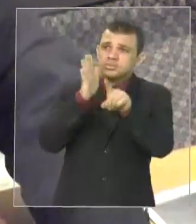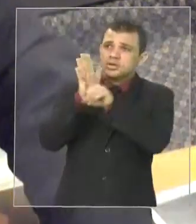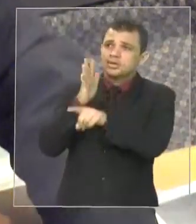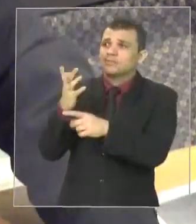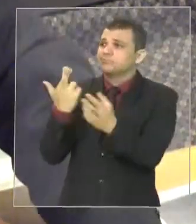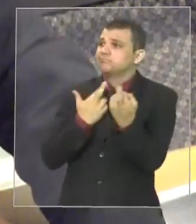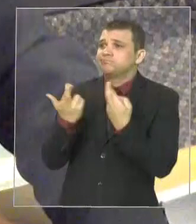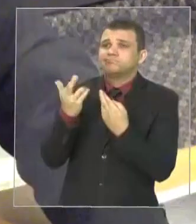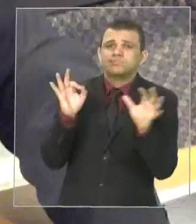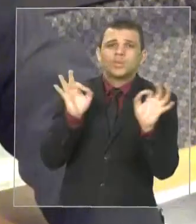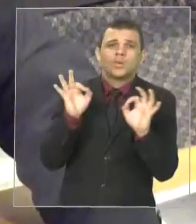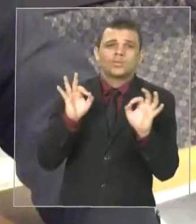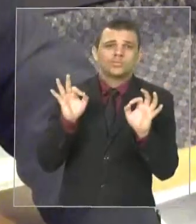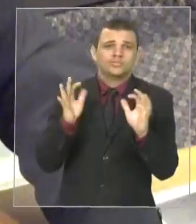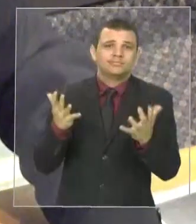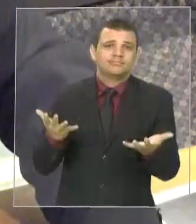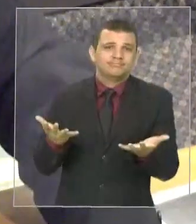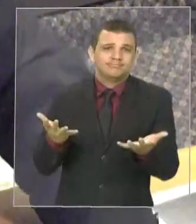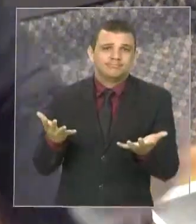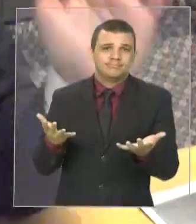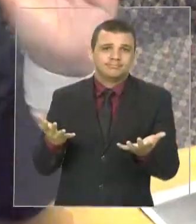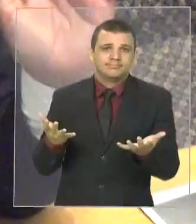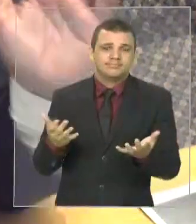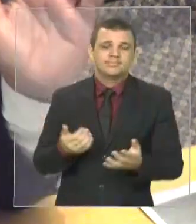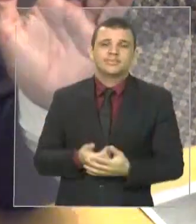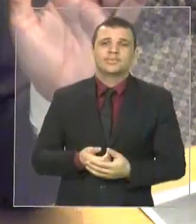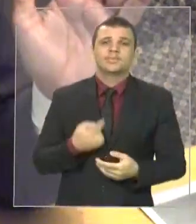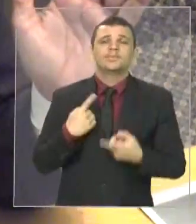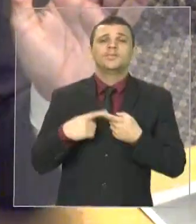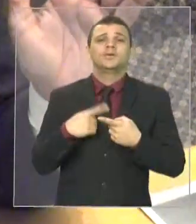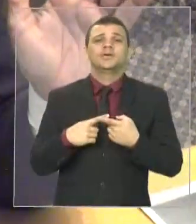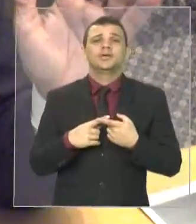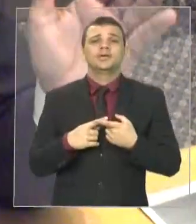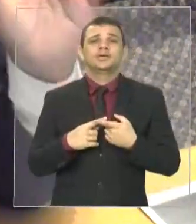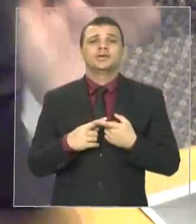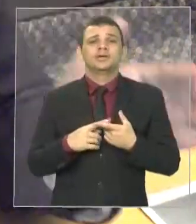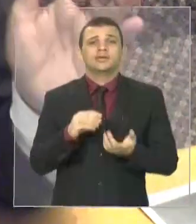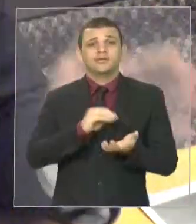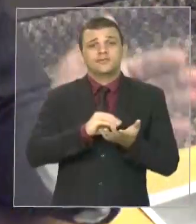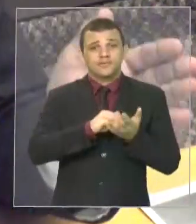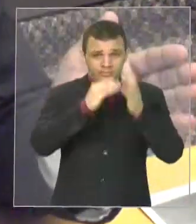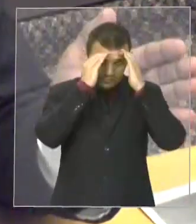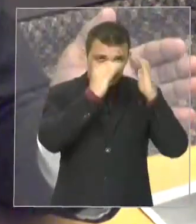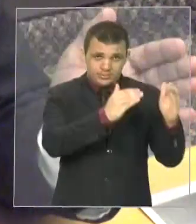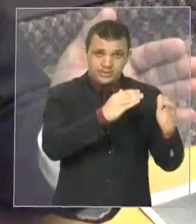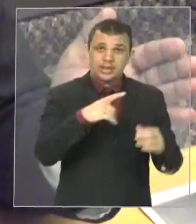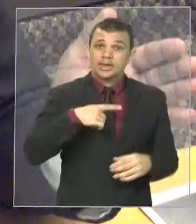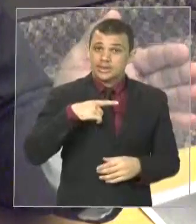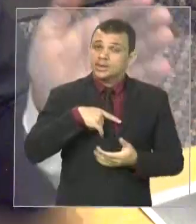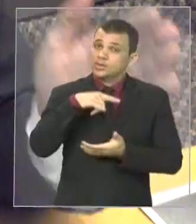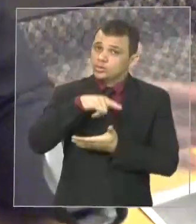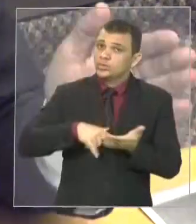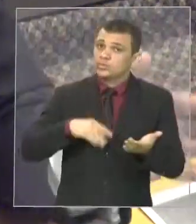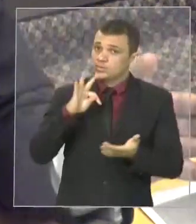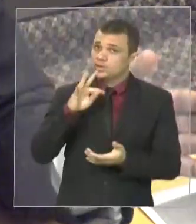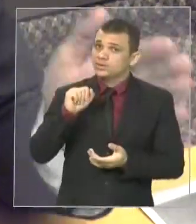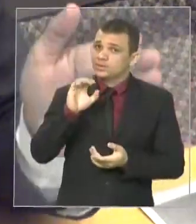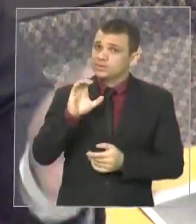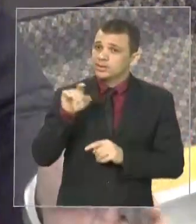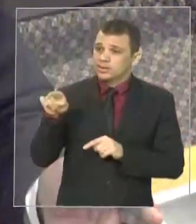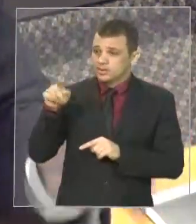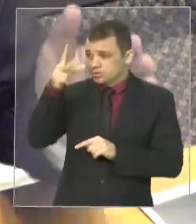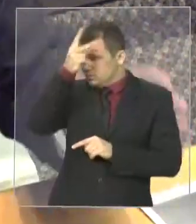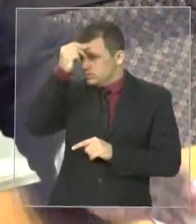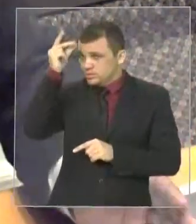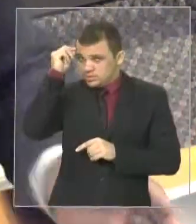a todos esses entes e ninguém resolve nada? Porque ninguém respeita. Existe um TAC, assinado com a Prefeitura e o